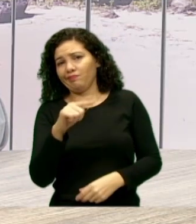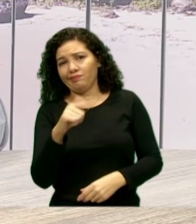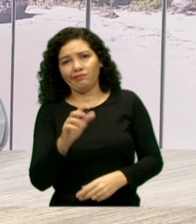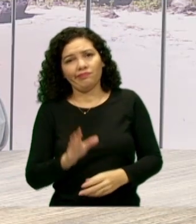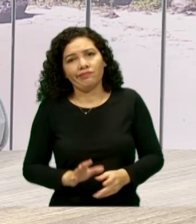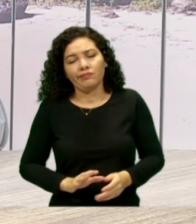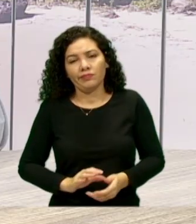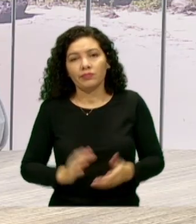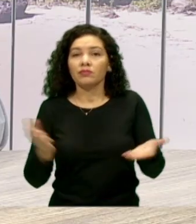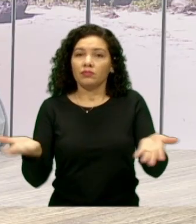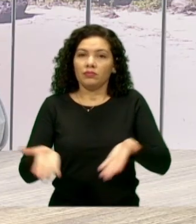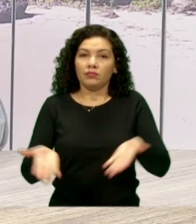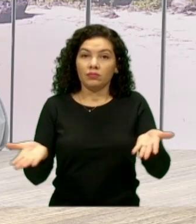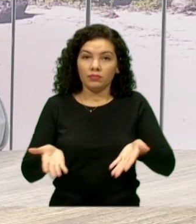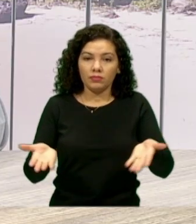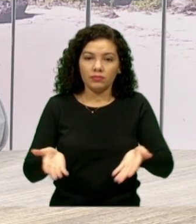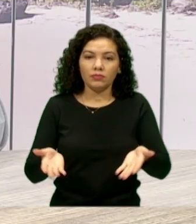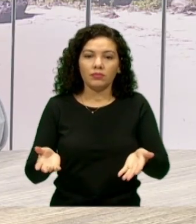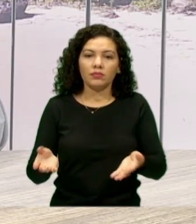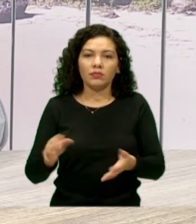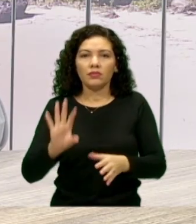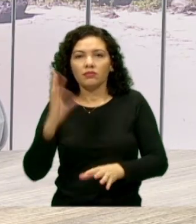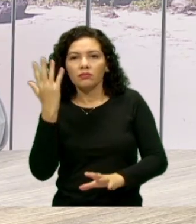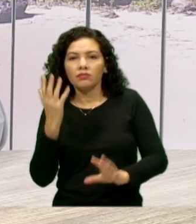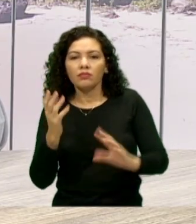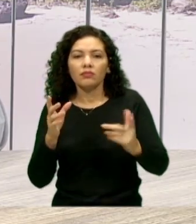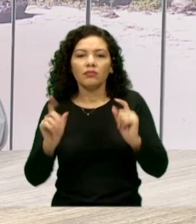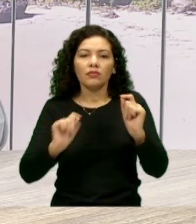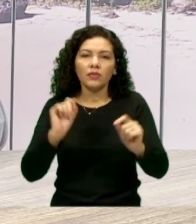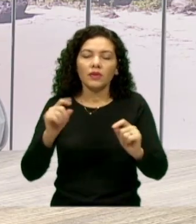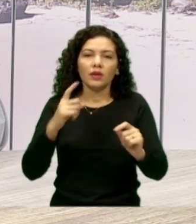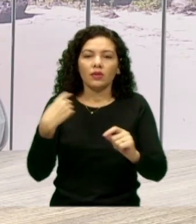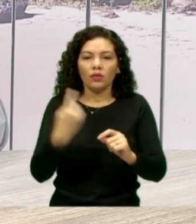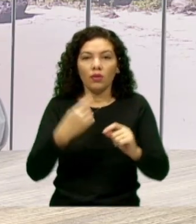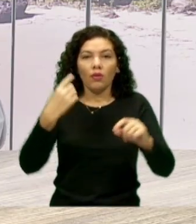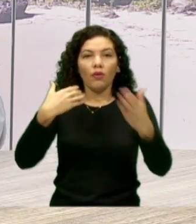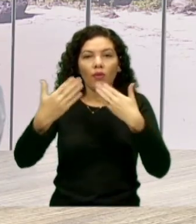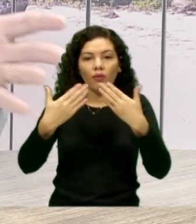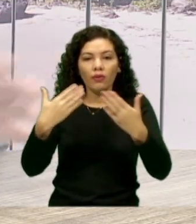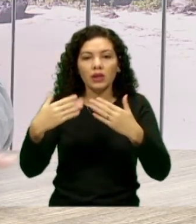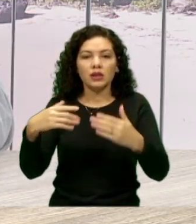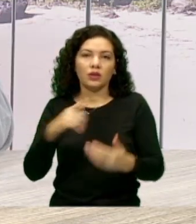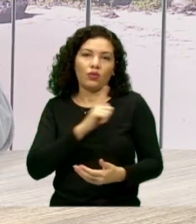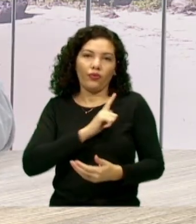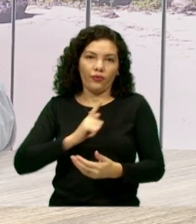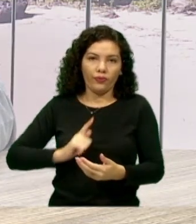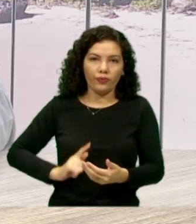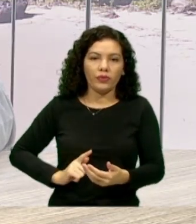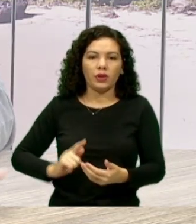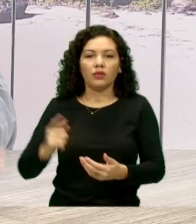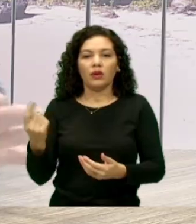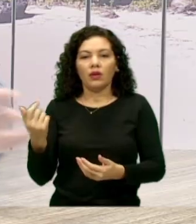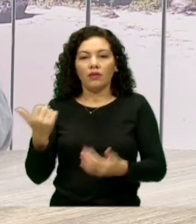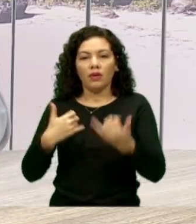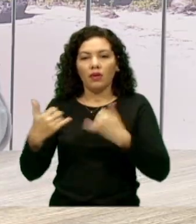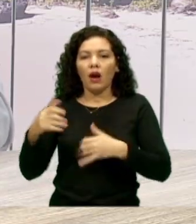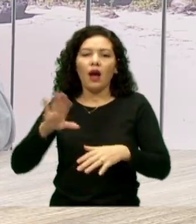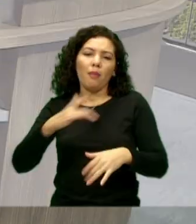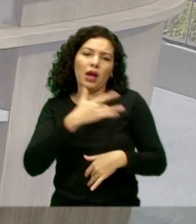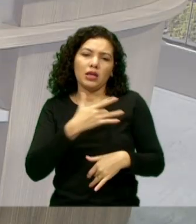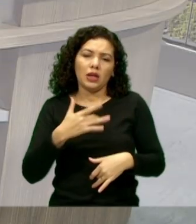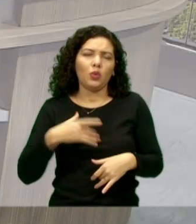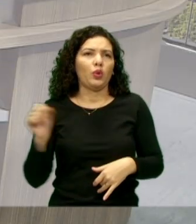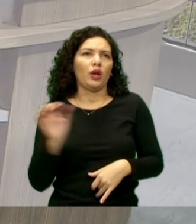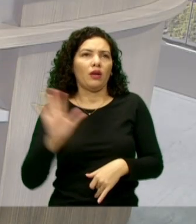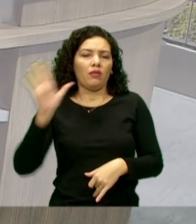porque hoje, volta e meia, nós conversamos com pessoas ou do governo, ou de fora do governo, e dizem: mas a saúde é muito